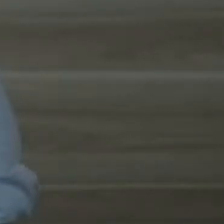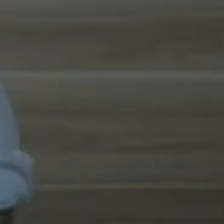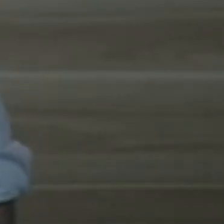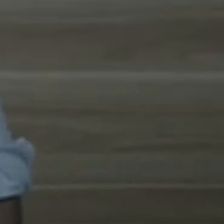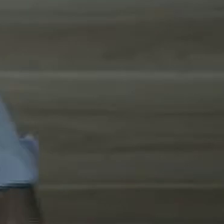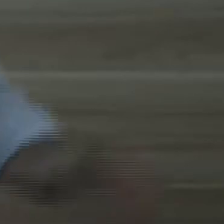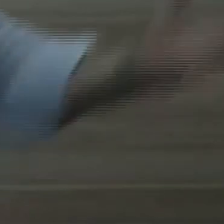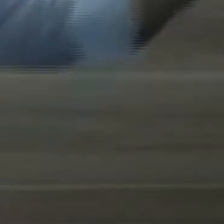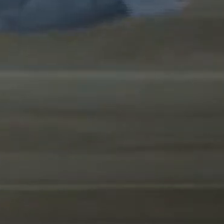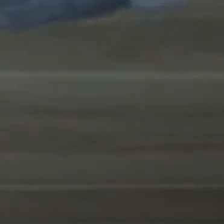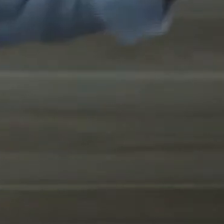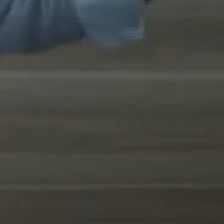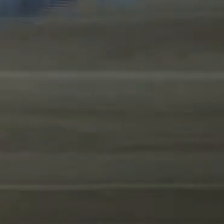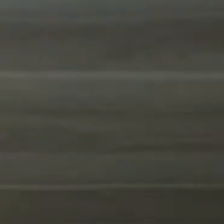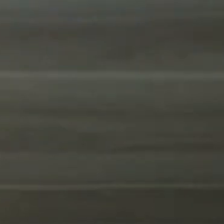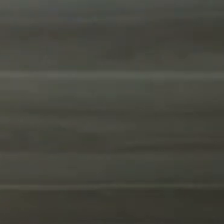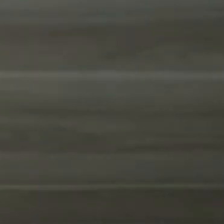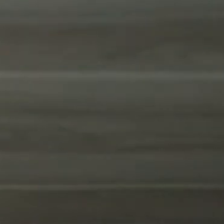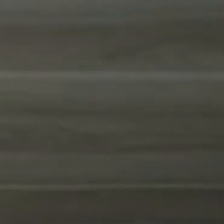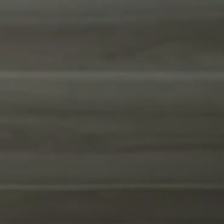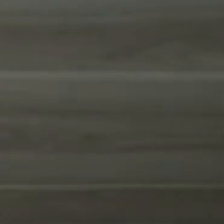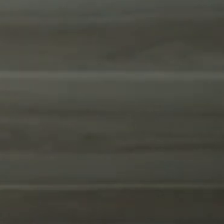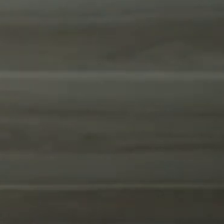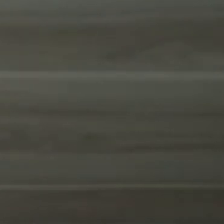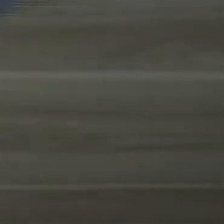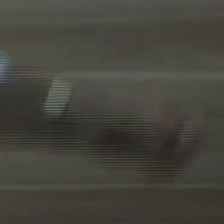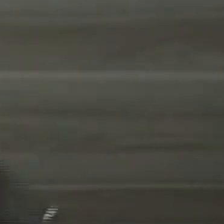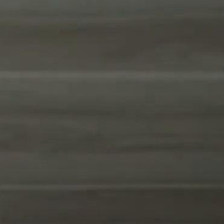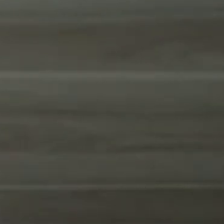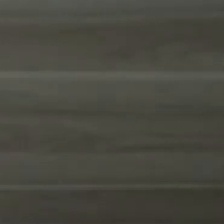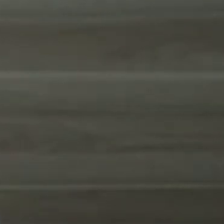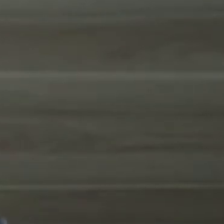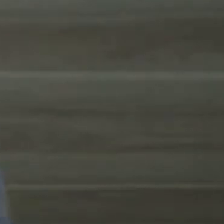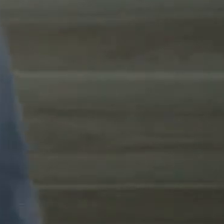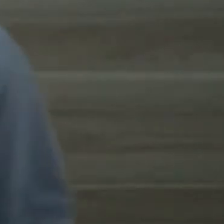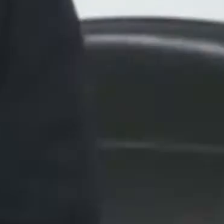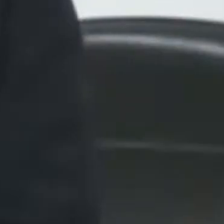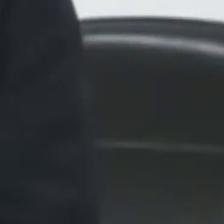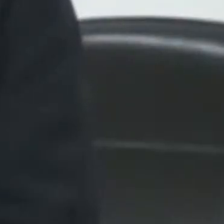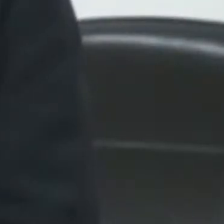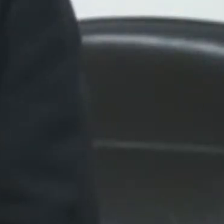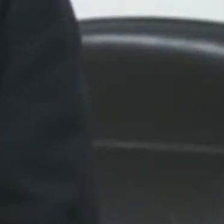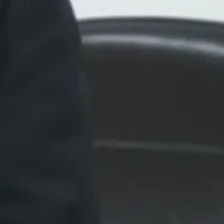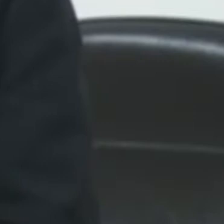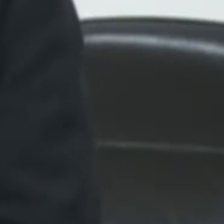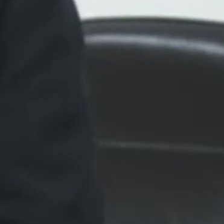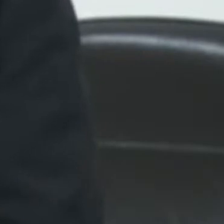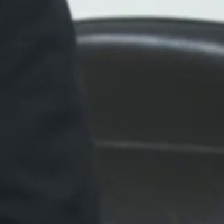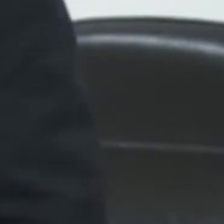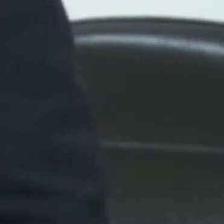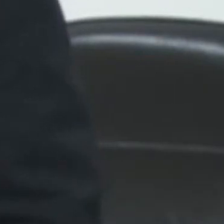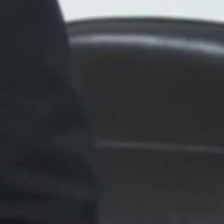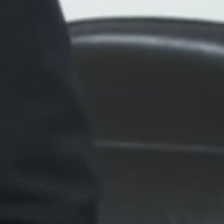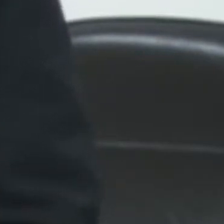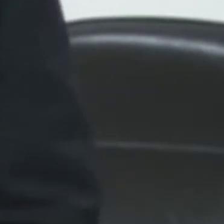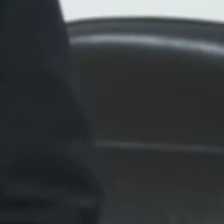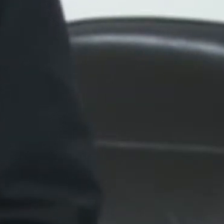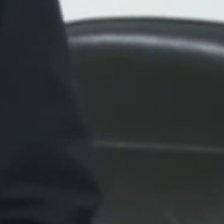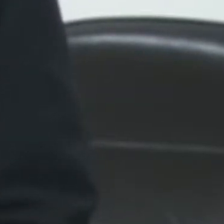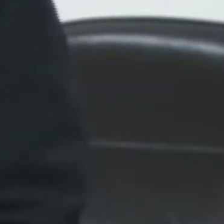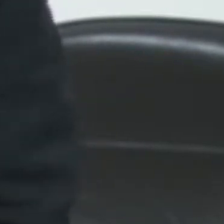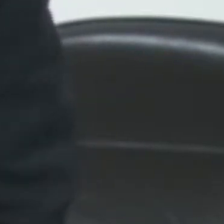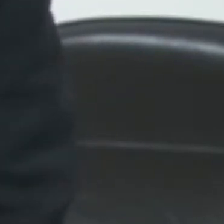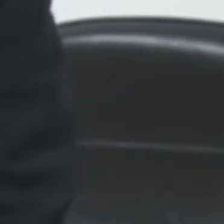nas consultas, exames e cirurgia. Então, só lembrar aí o vereador. Obrigado, presidente. Eu gostaria